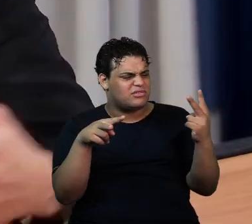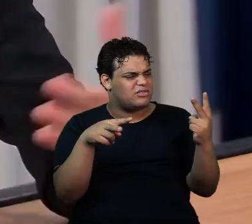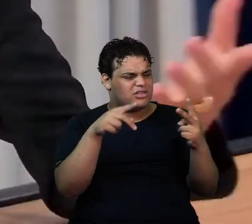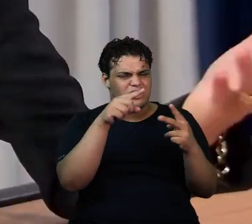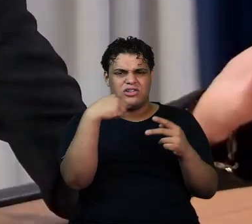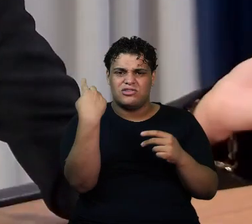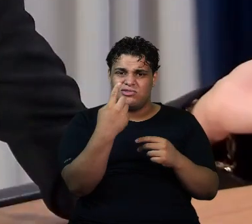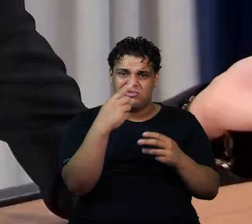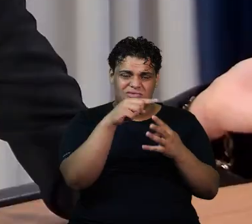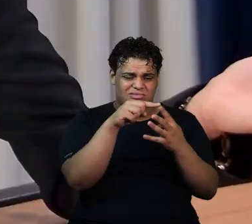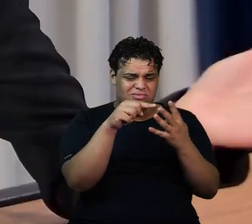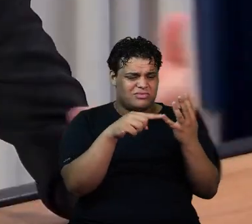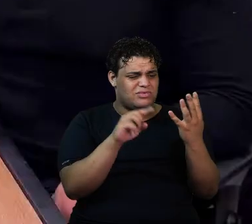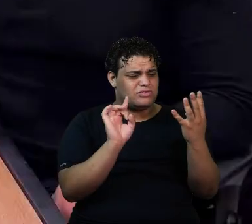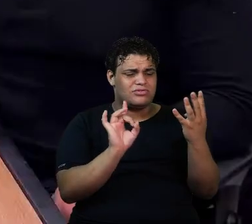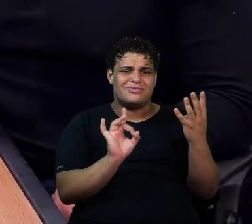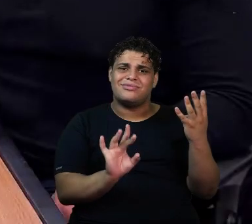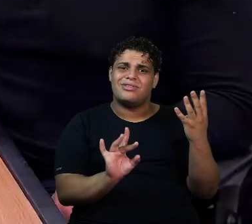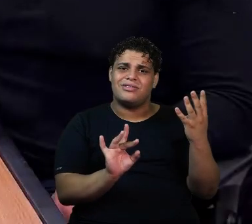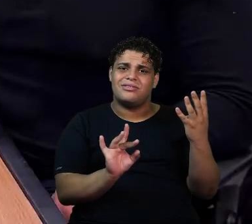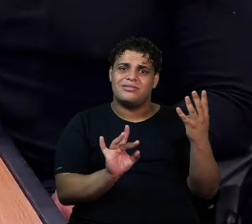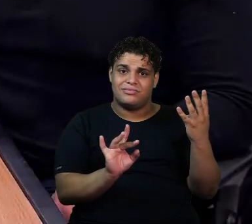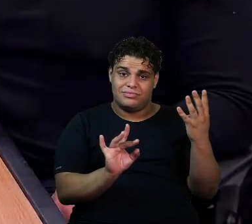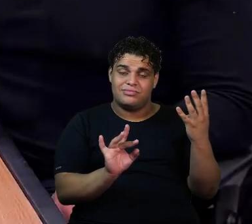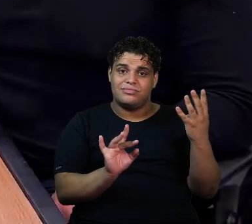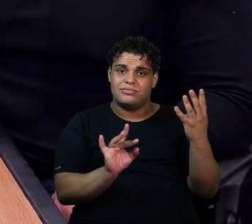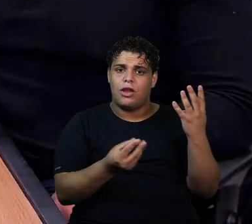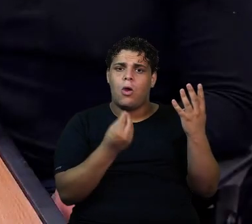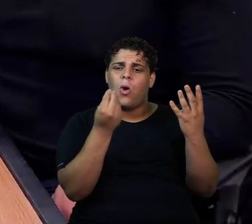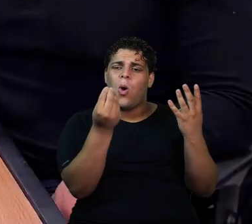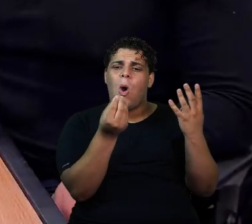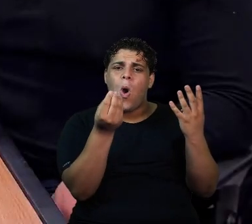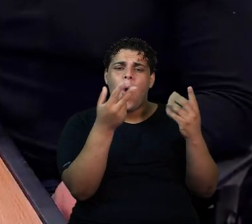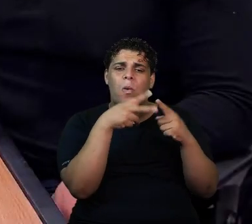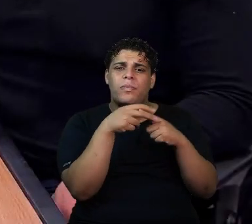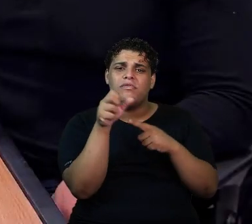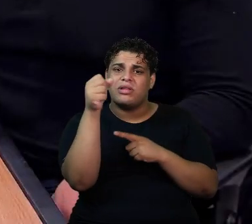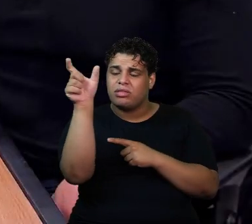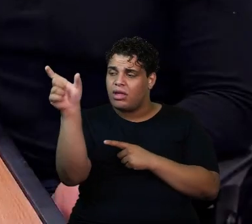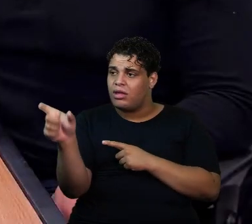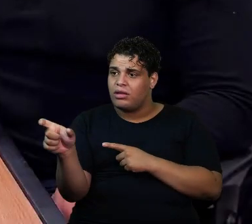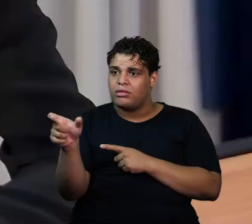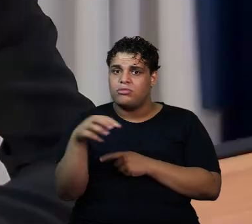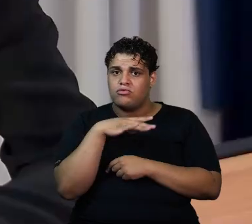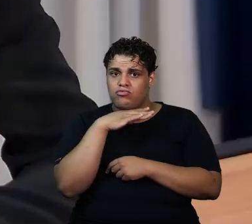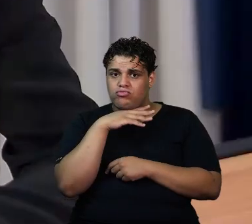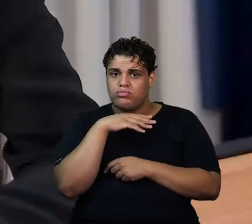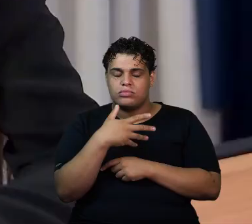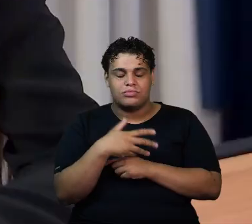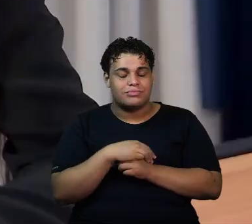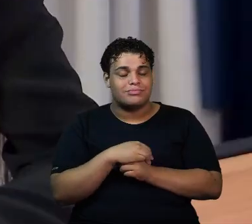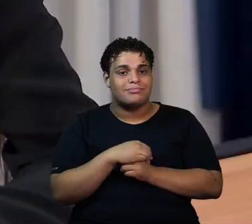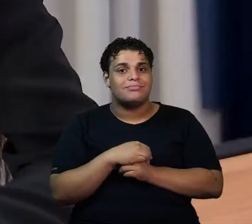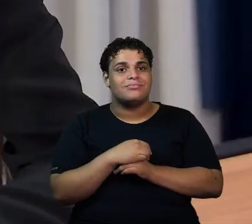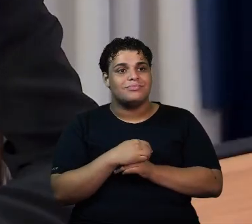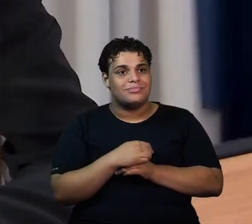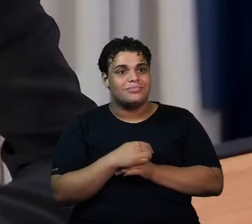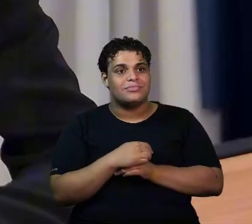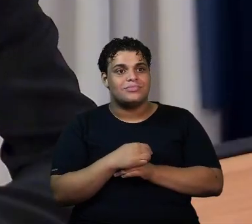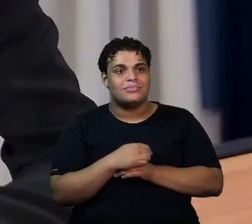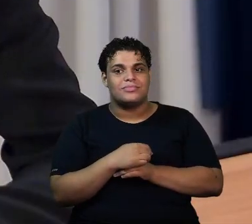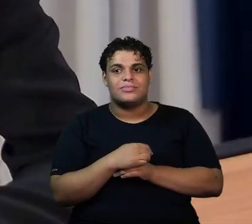para derrotar a gangue do Bolhão, a gangue do plástico, como é que nós vamos fazer? Aí, de repente, ele interagindo com a